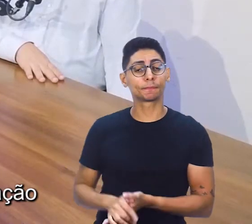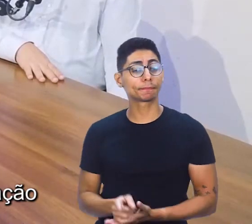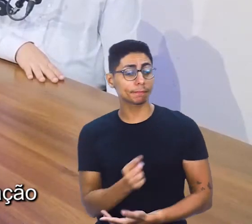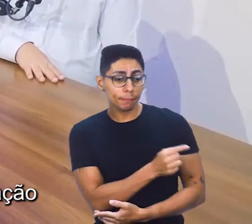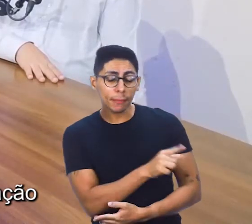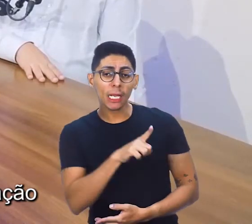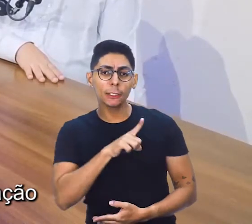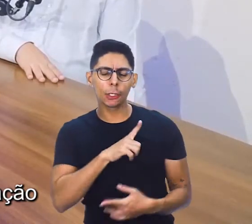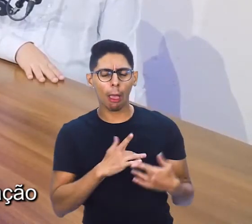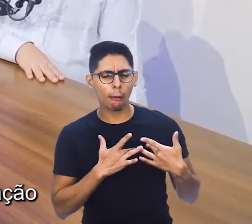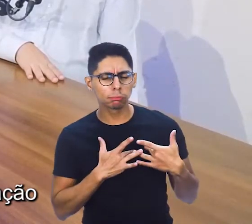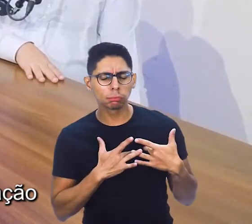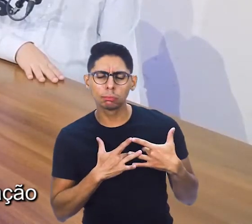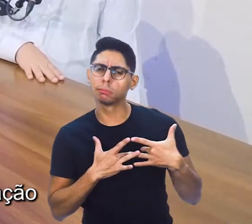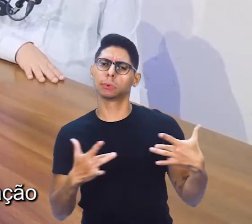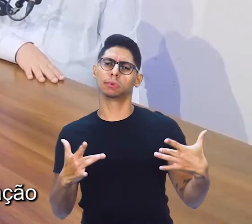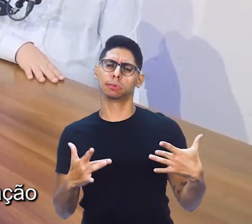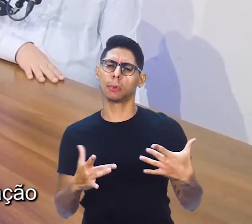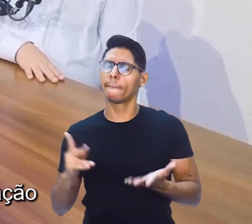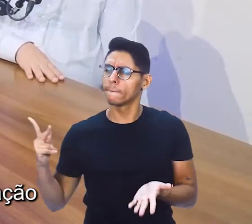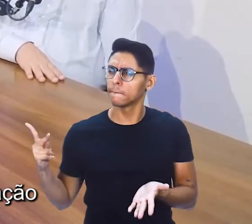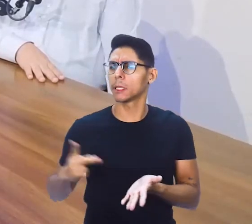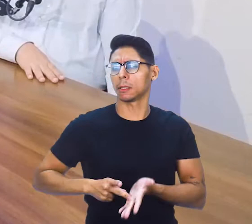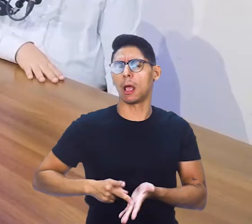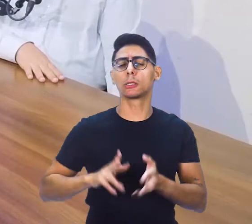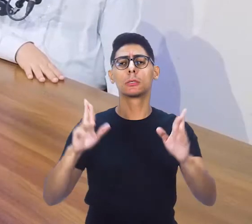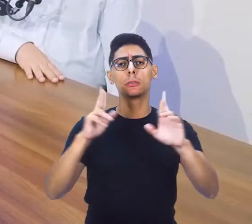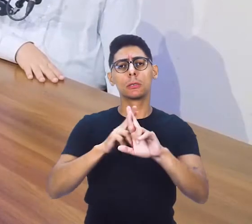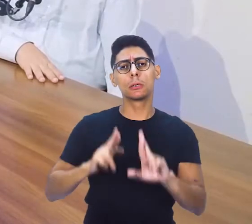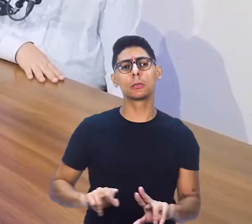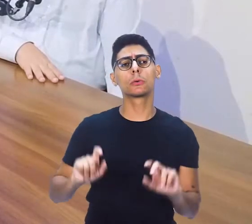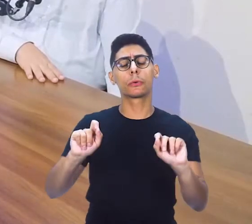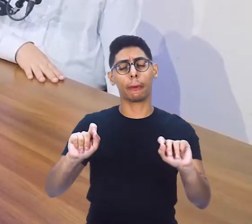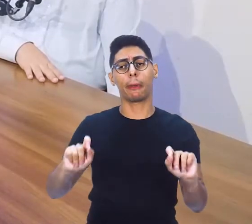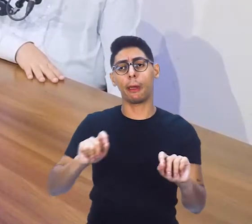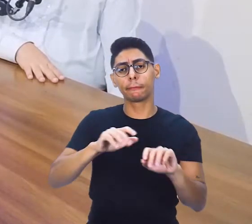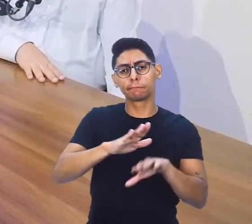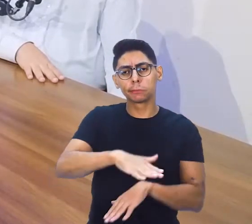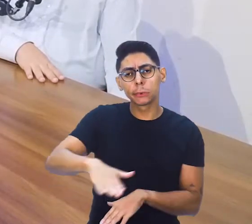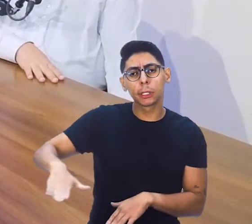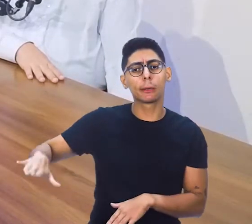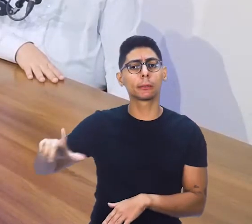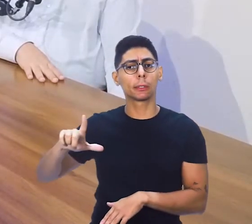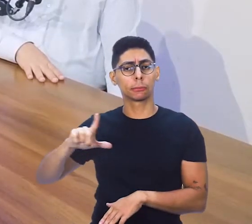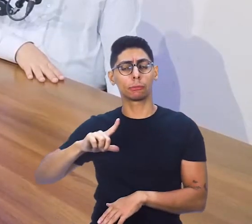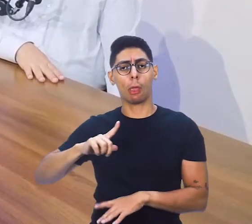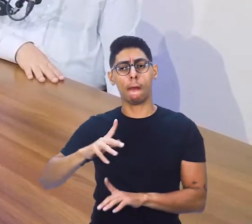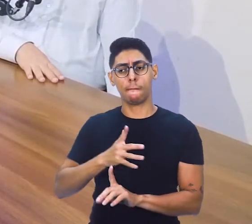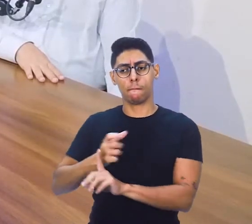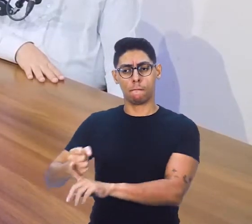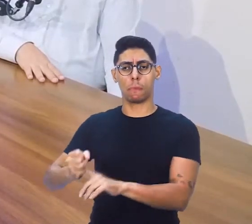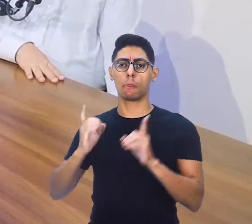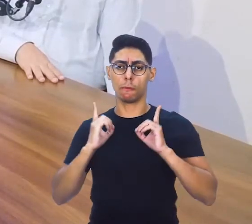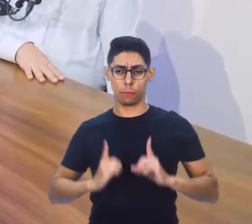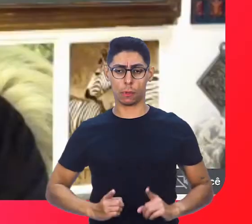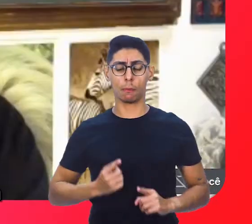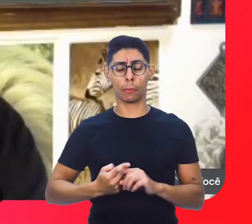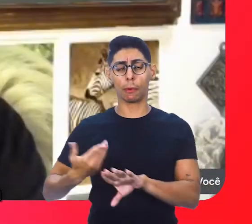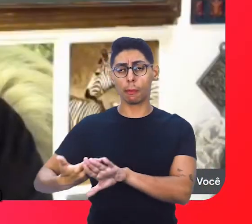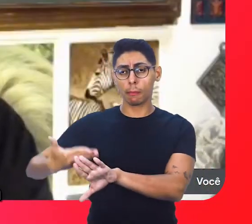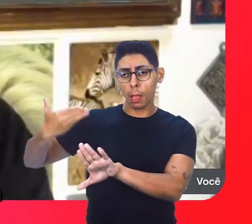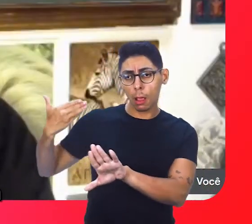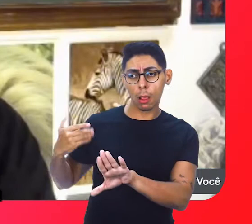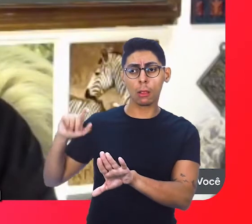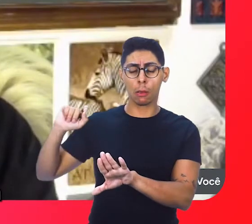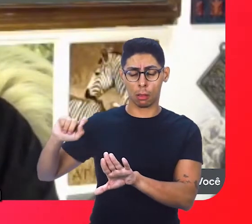uma sensibilidade muito genuína em relação às crianças com deficiência, porque desde aquela época